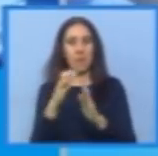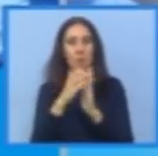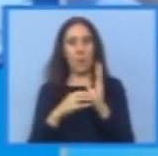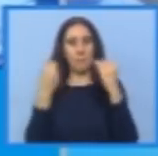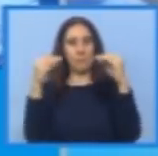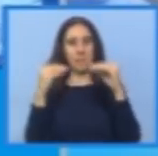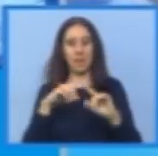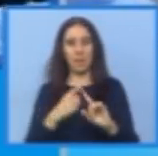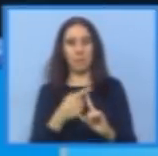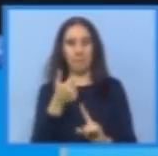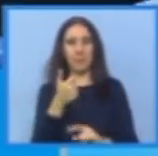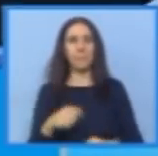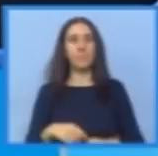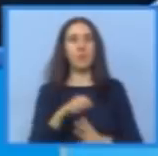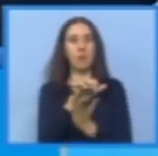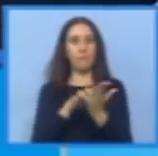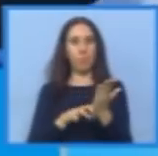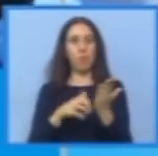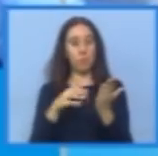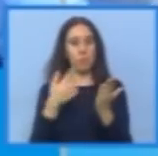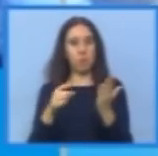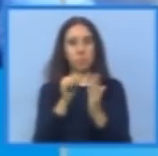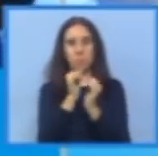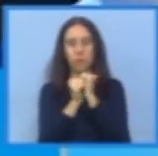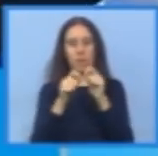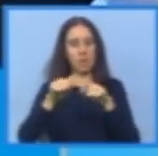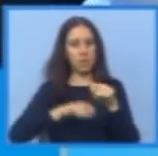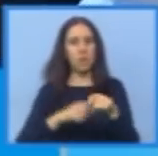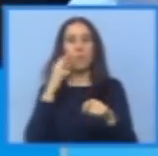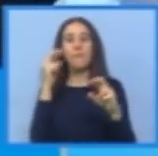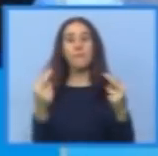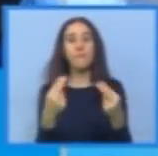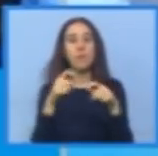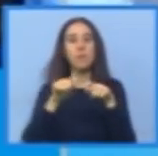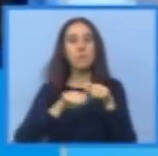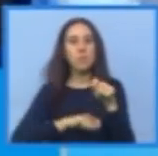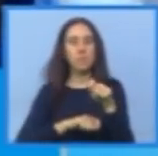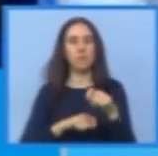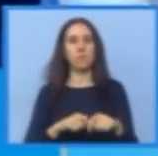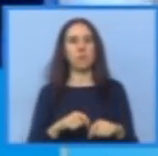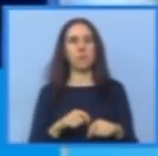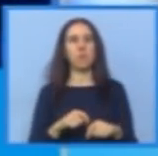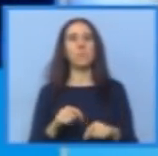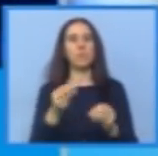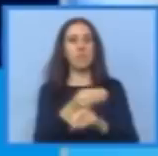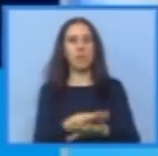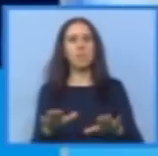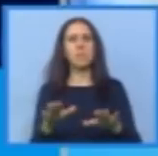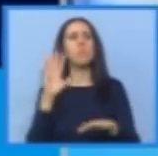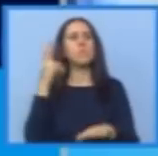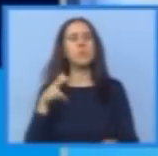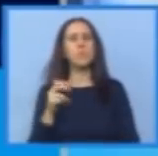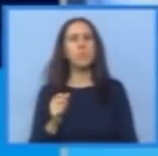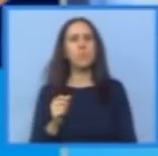numa folha e rasguei a folha. Disse, olha, vão ver, rasgar. E depois perguntei às crianças, o que é que